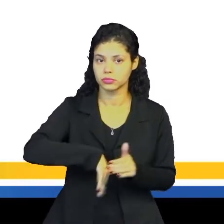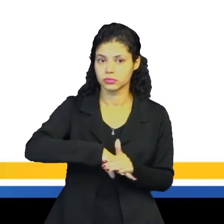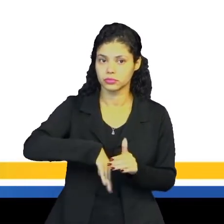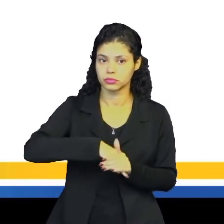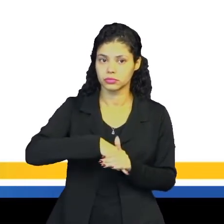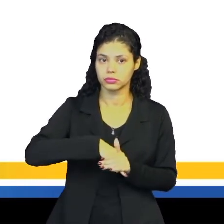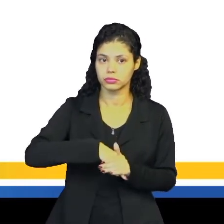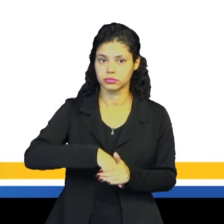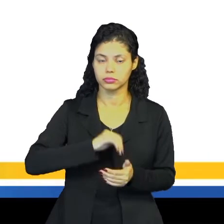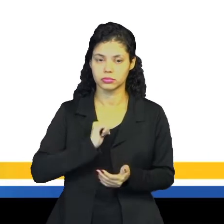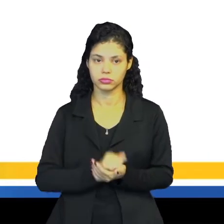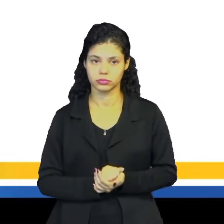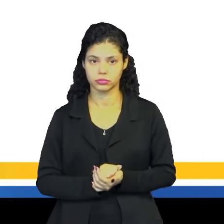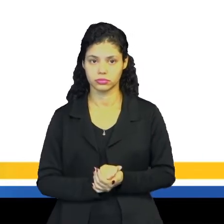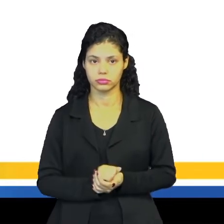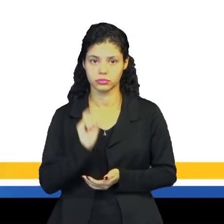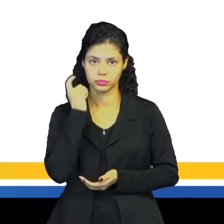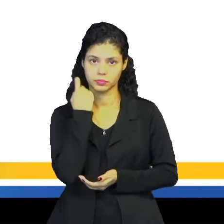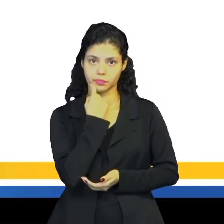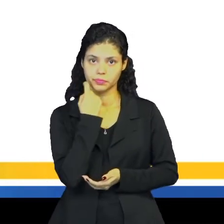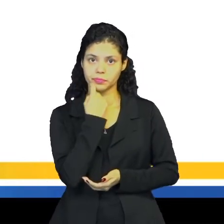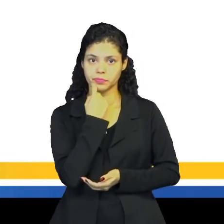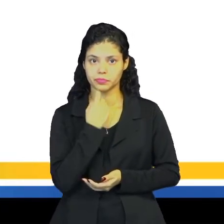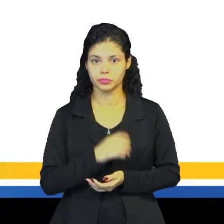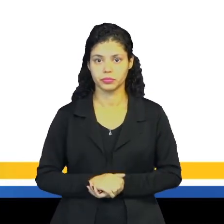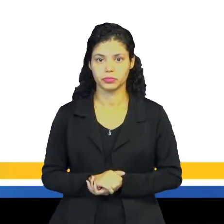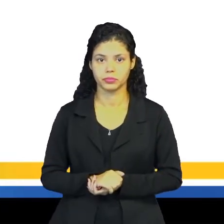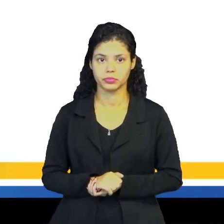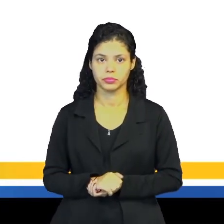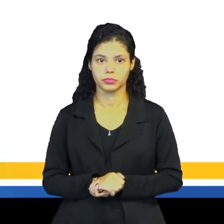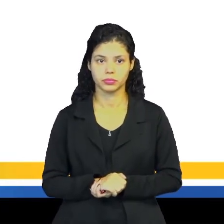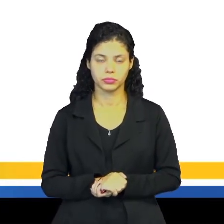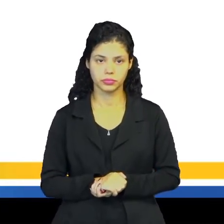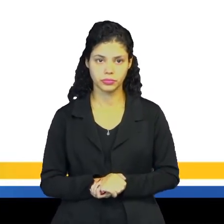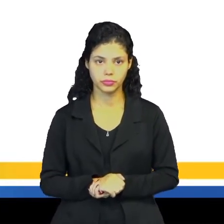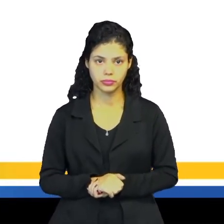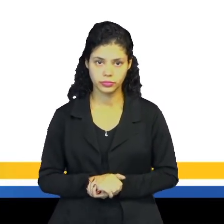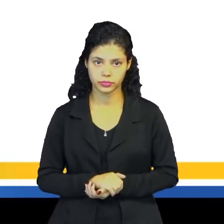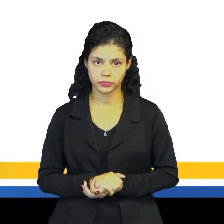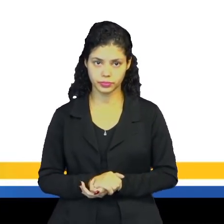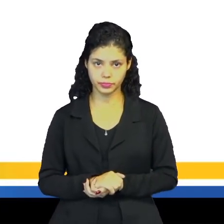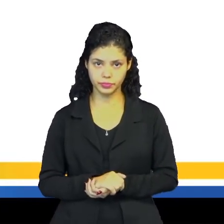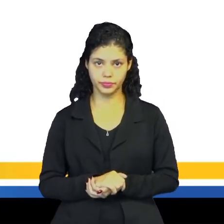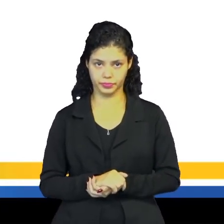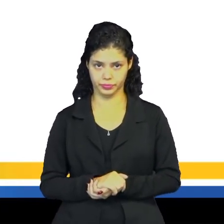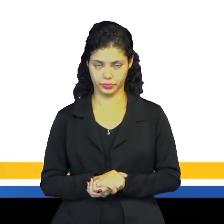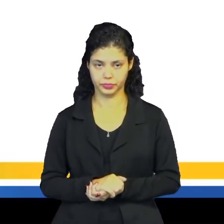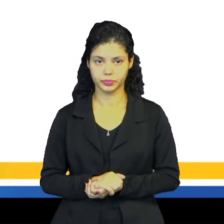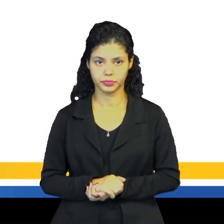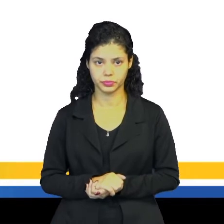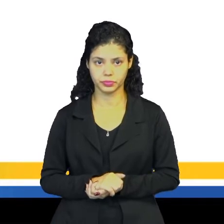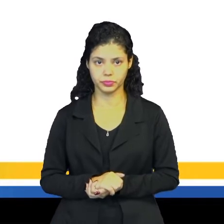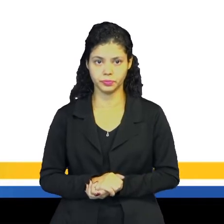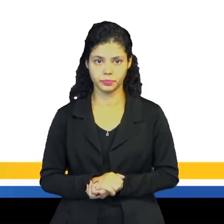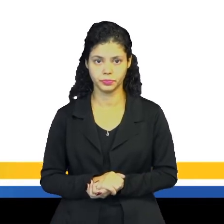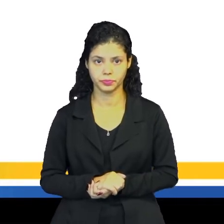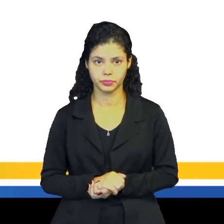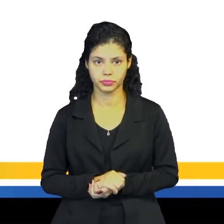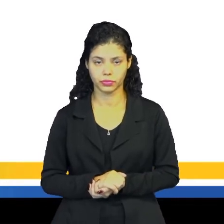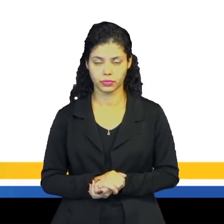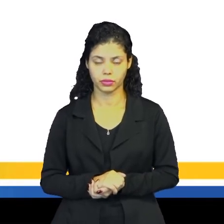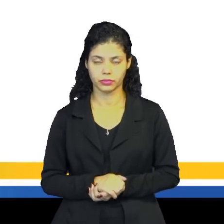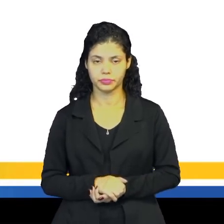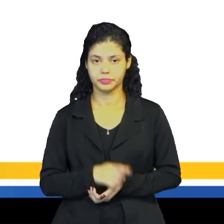meninos jogam futebol às sextas-feiras. A preposition on, nós temos